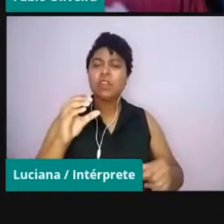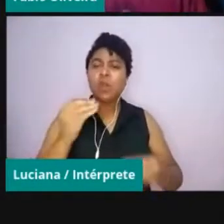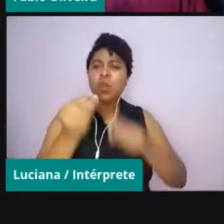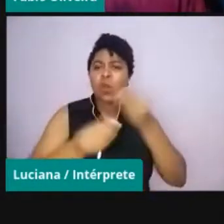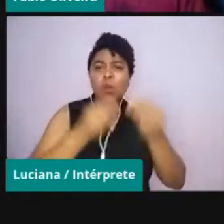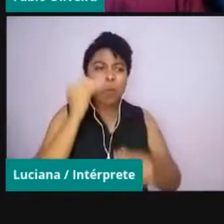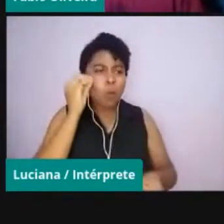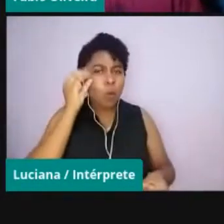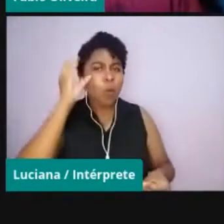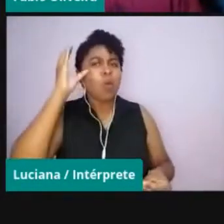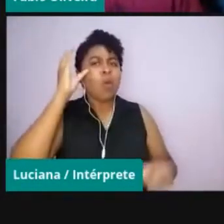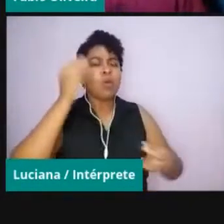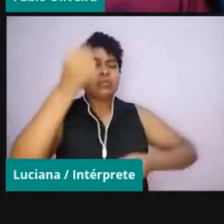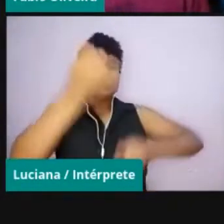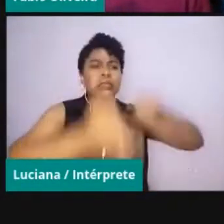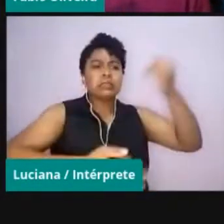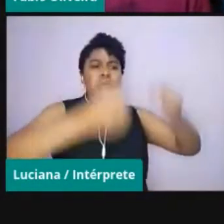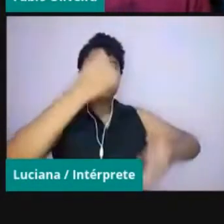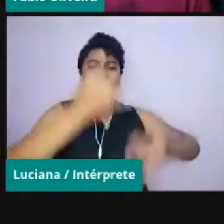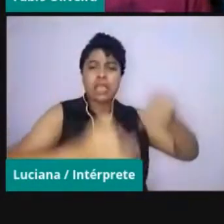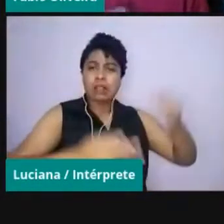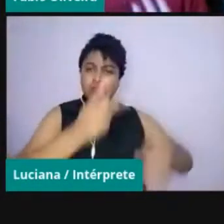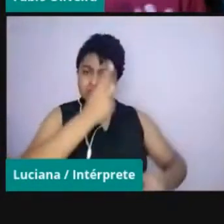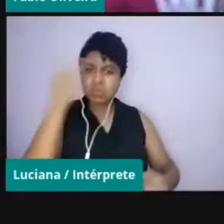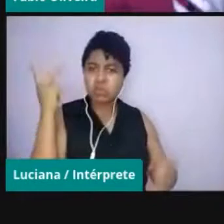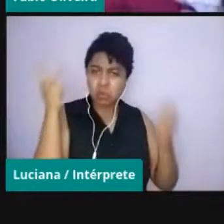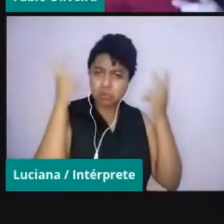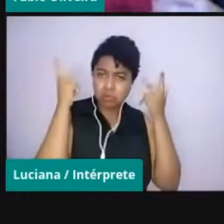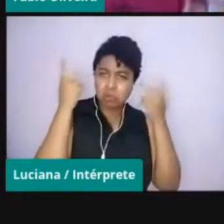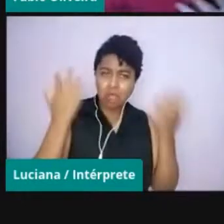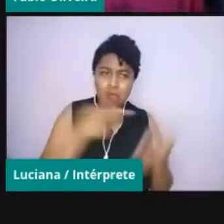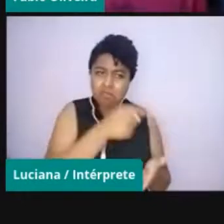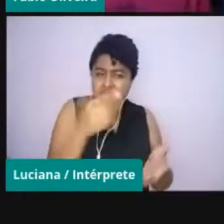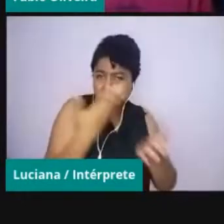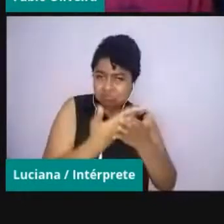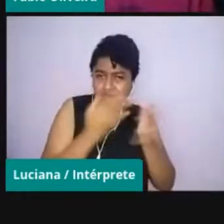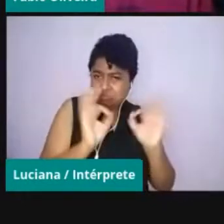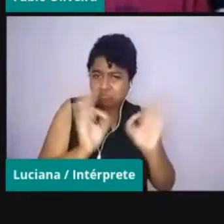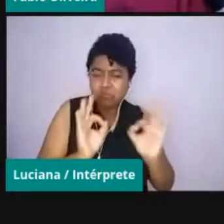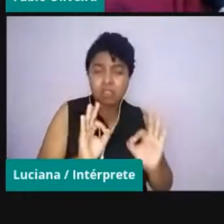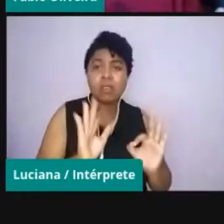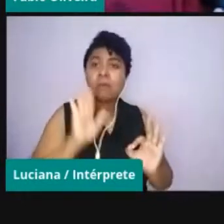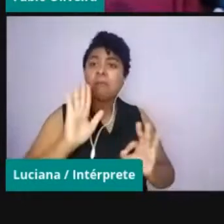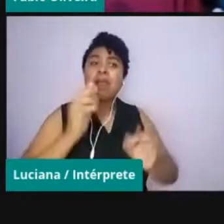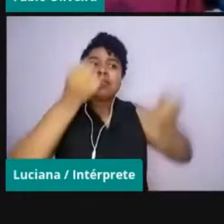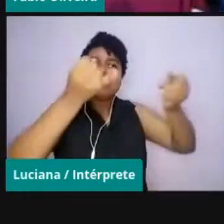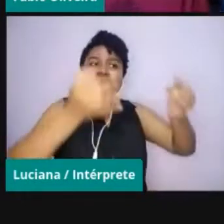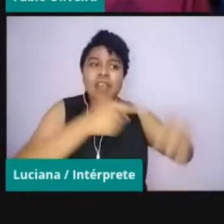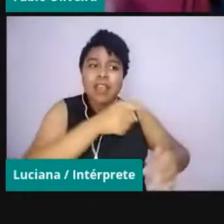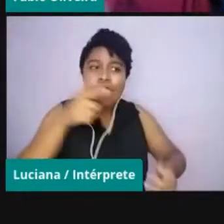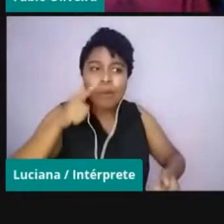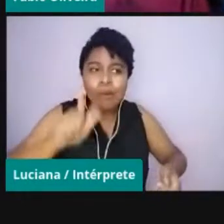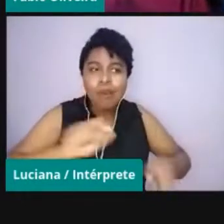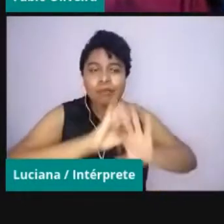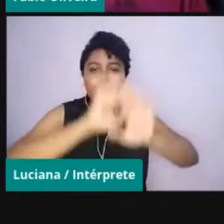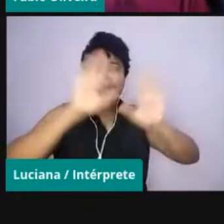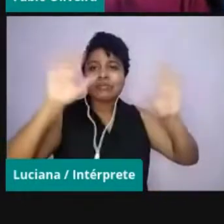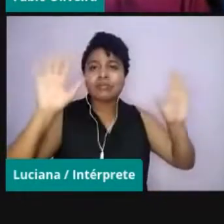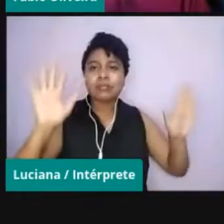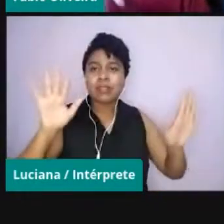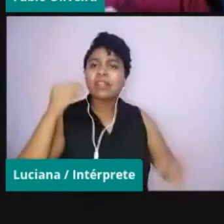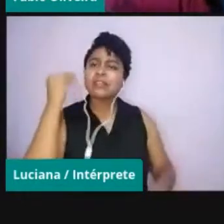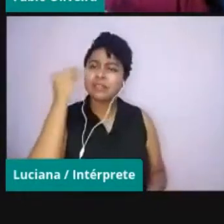um público alheio a esse conhecimento, geralmente, o que foi uma experiência